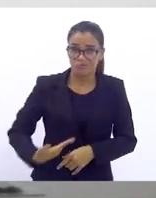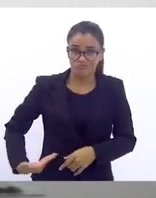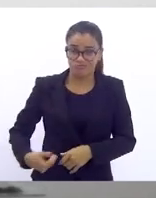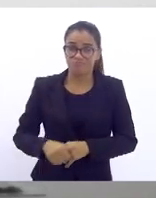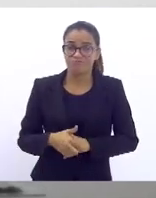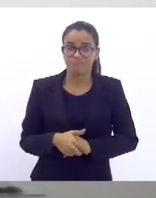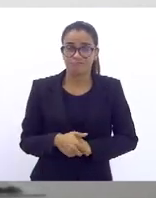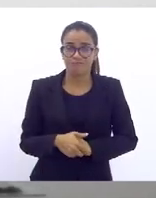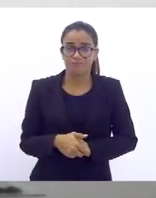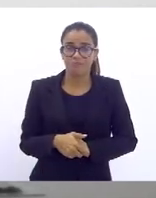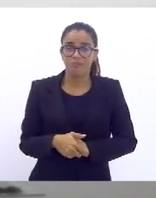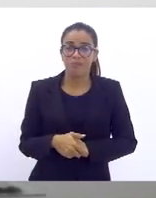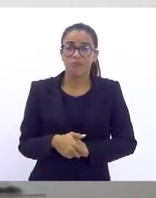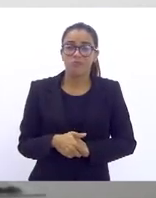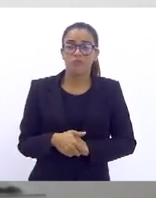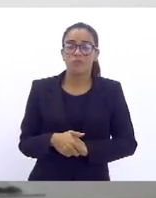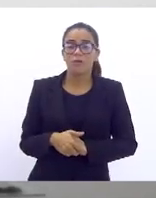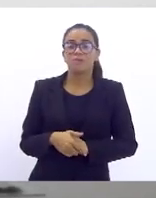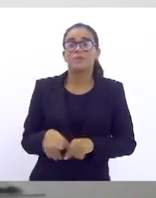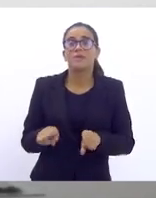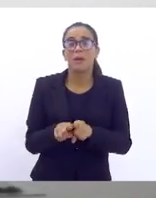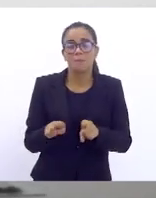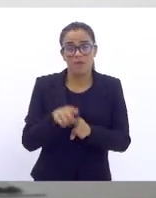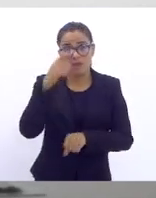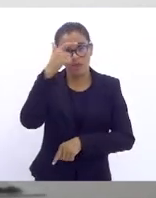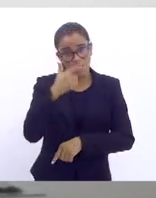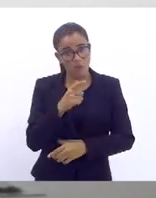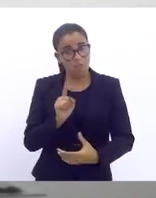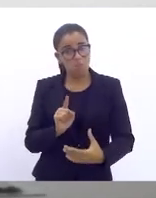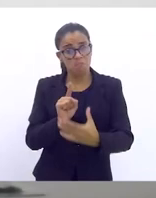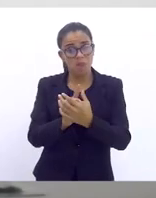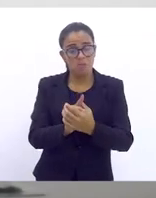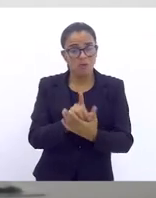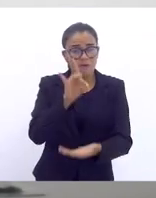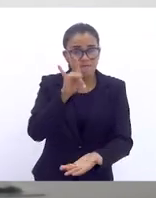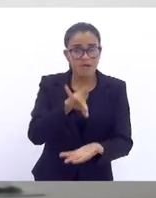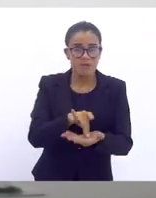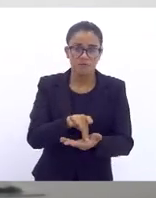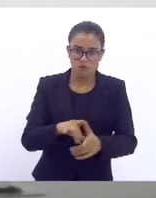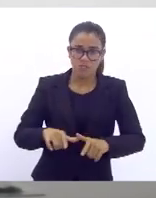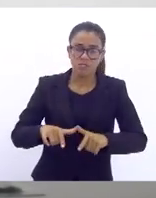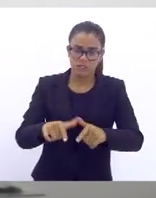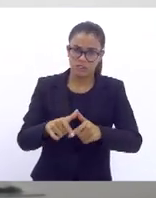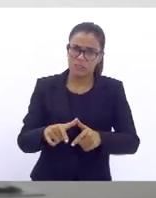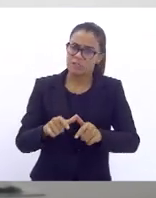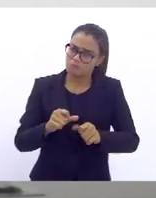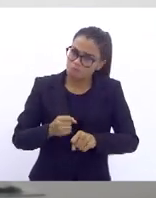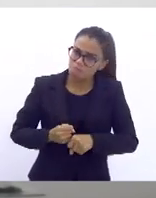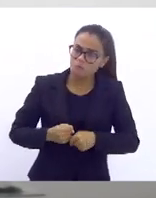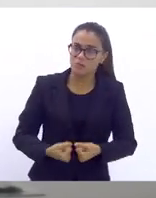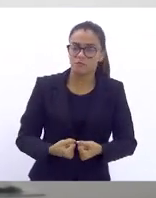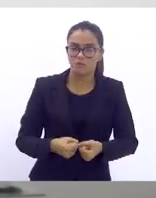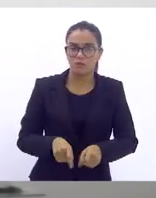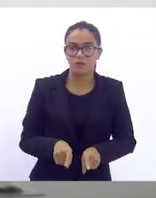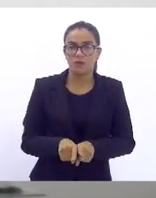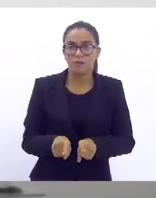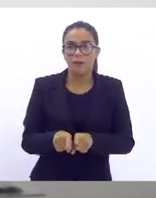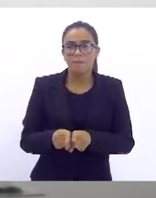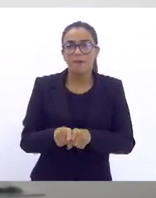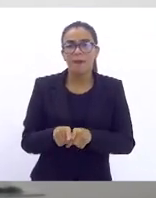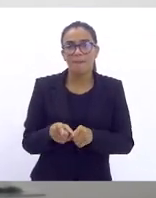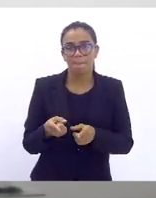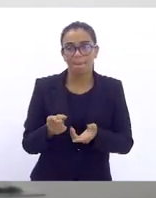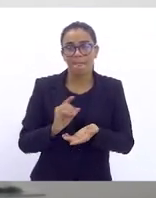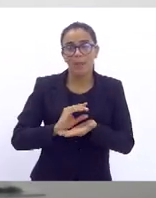que e eu na como membro efetivo da comissão de tributação vou exercer esse esforço aplicação dos recursos da